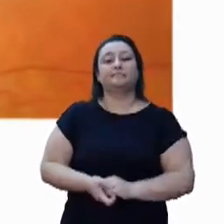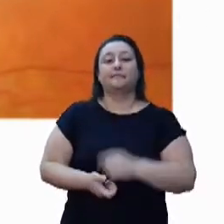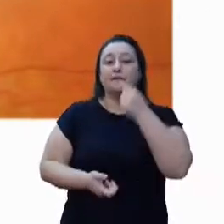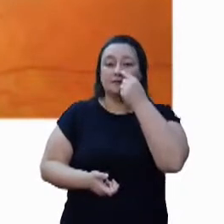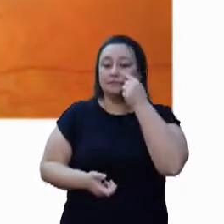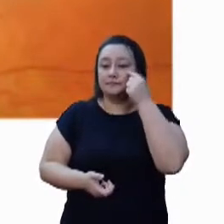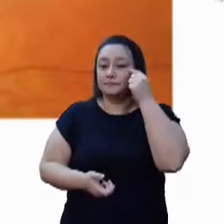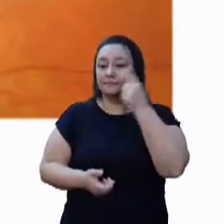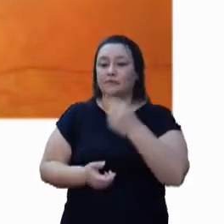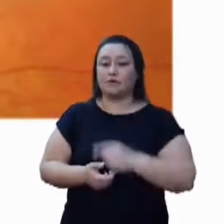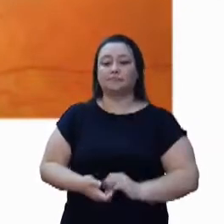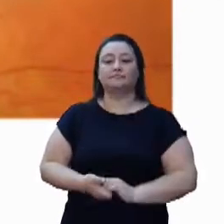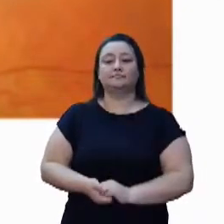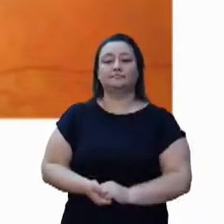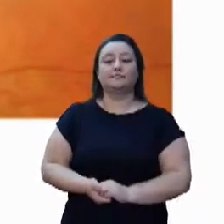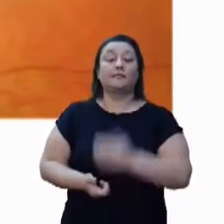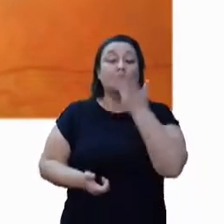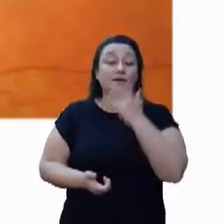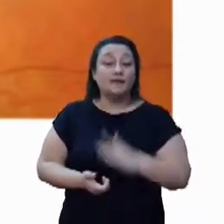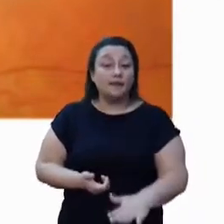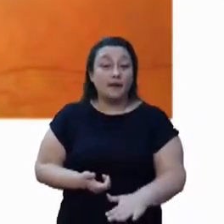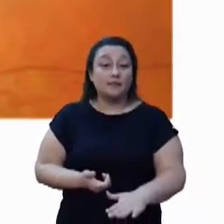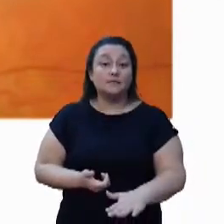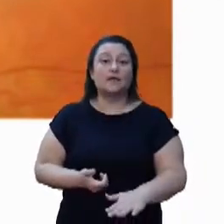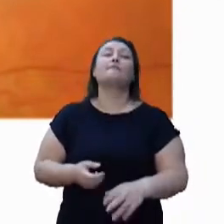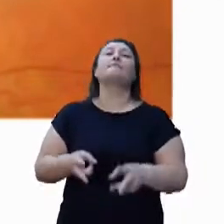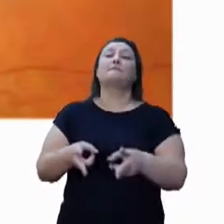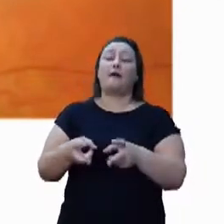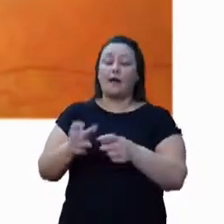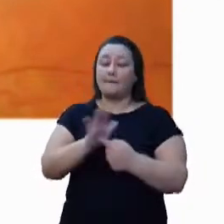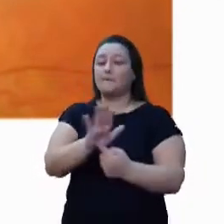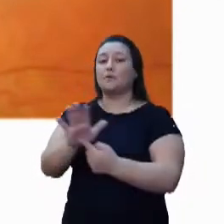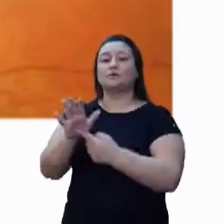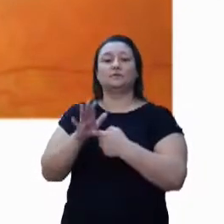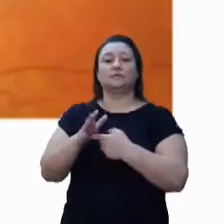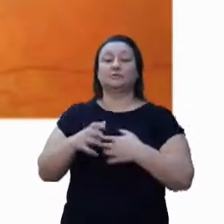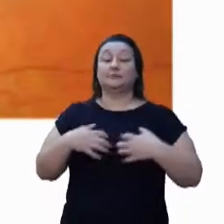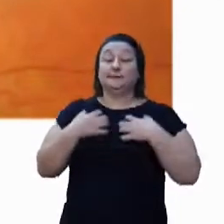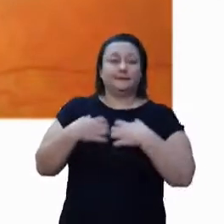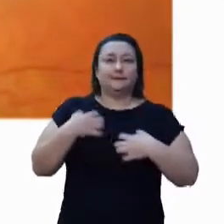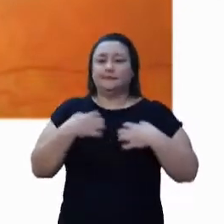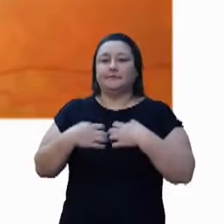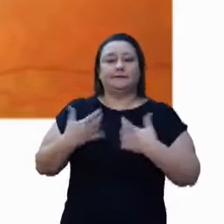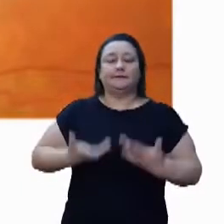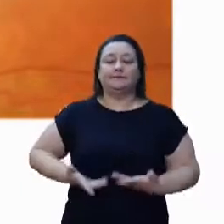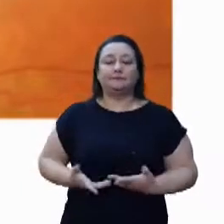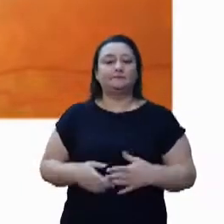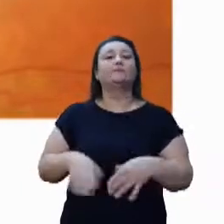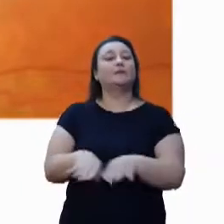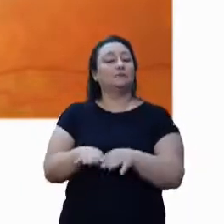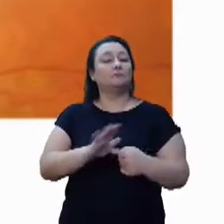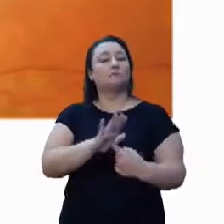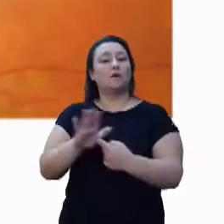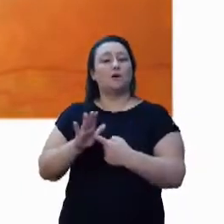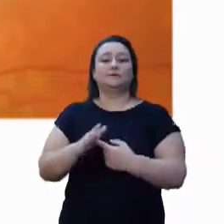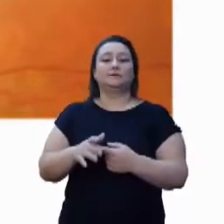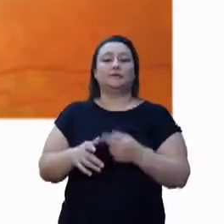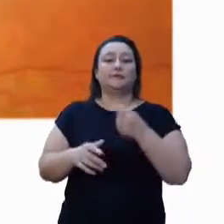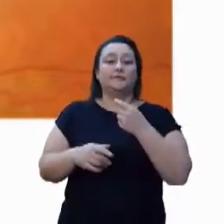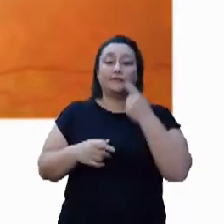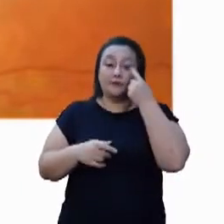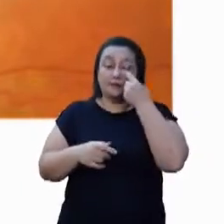mácula. Essas crianças normalmente também vão apresentar um quadro de fotofobia e podem apresentar também uma neovascularização